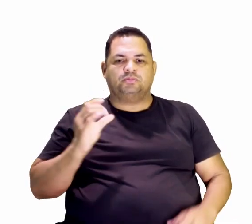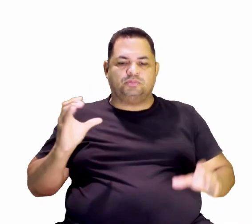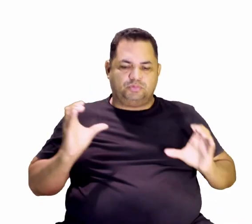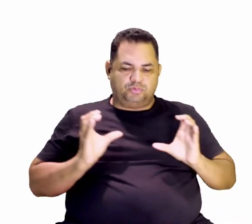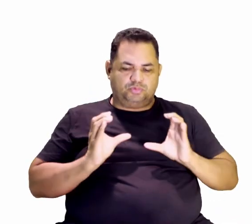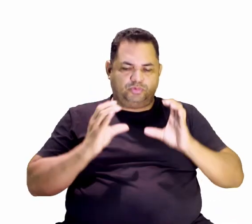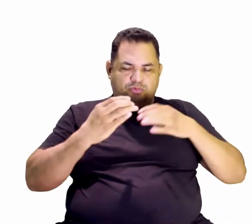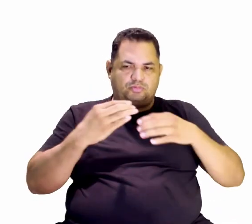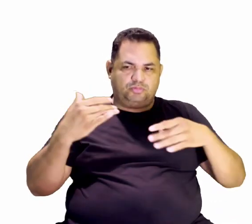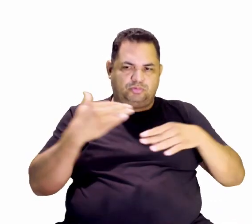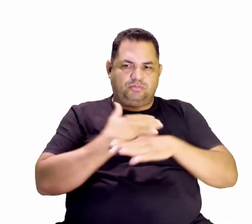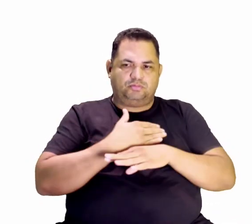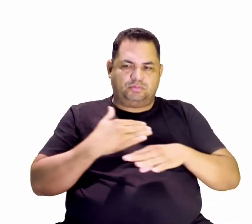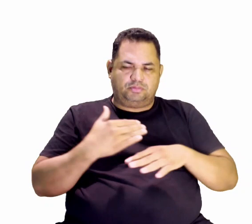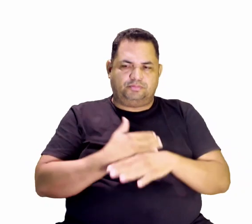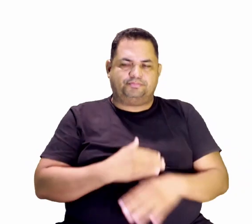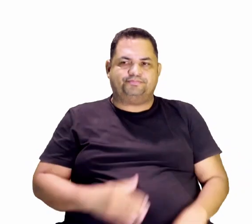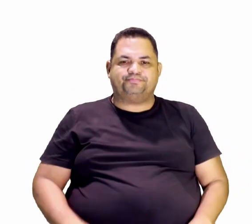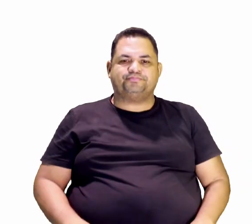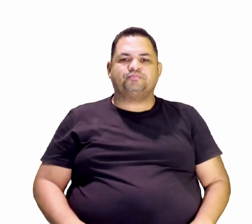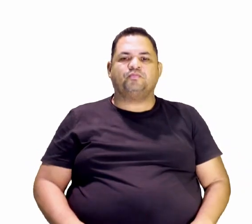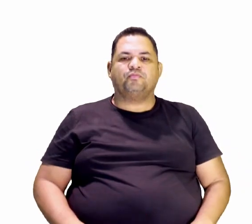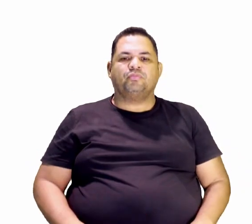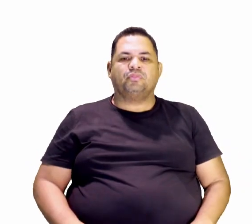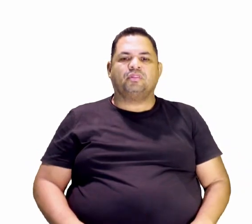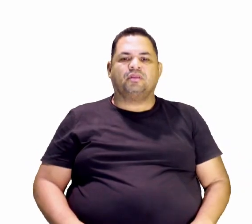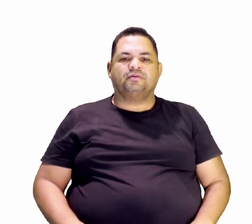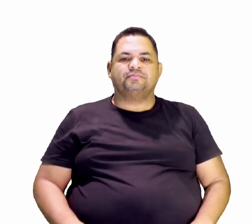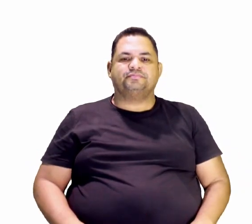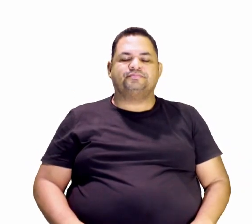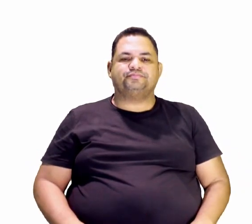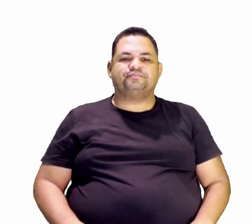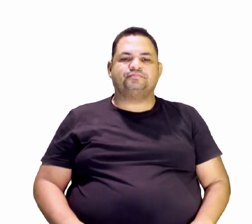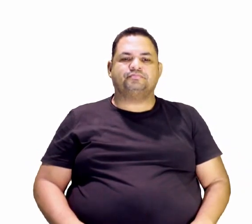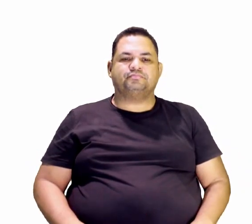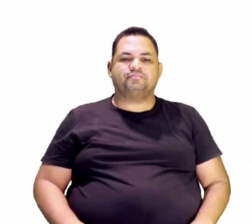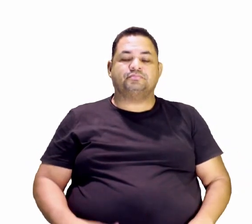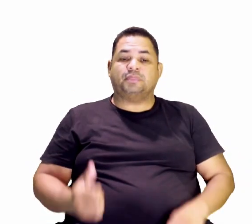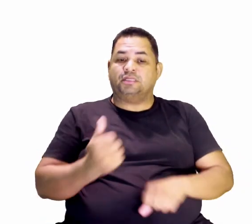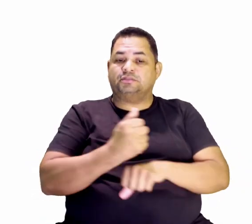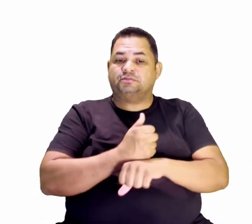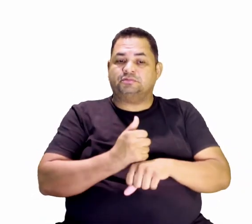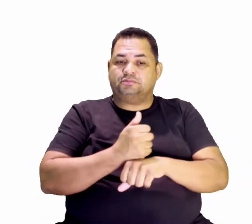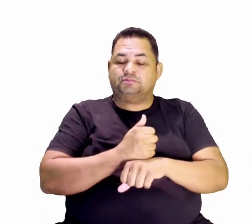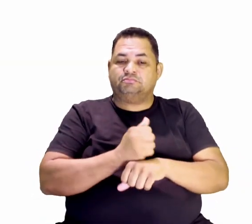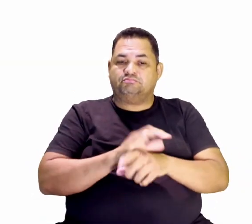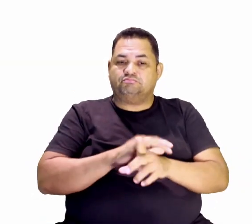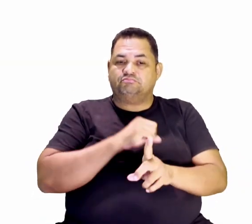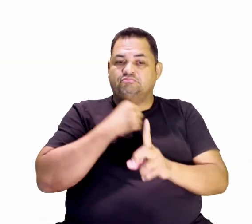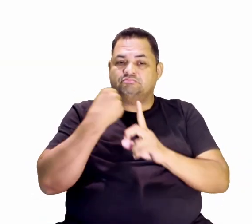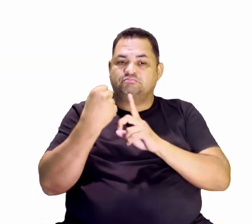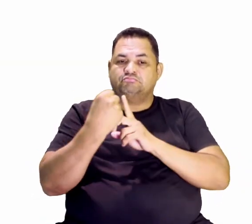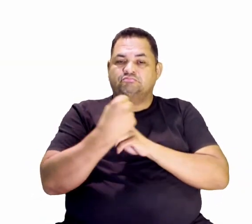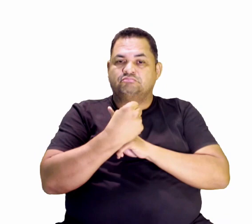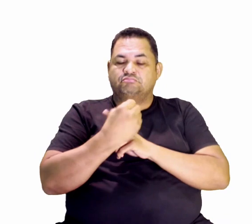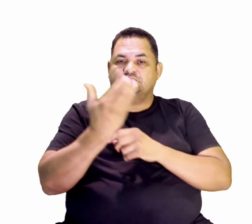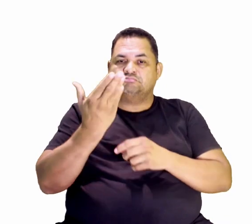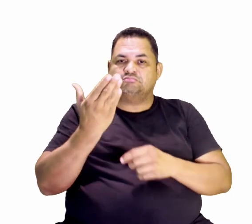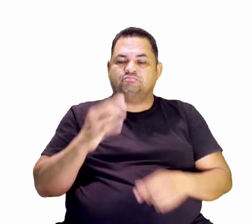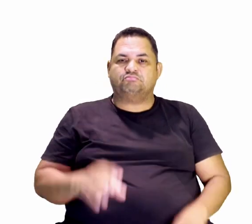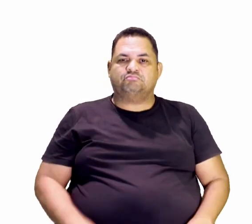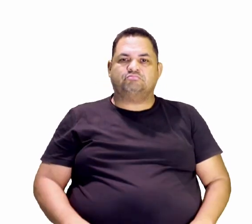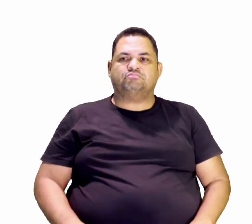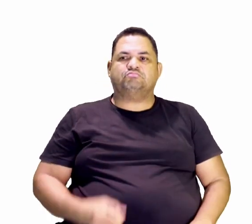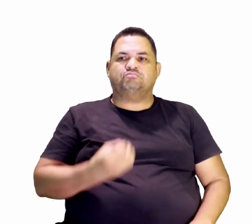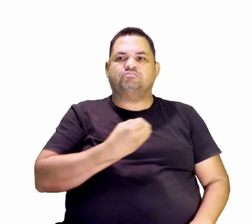urbana, tá? E sim, este sociólogo, o Michael Maffezoli. Questão de número